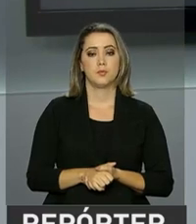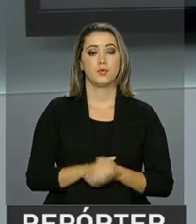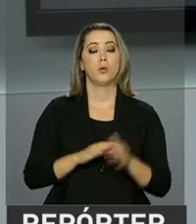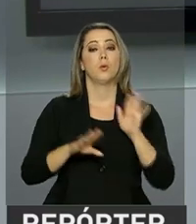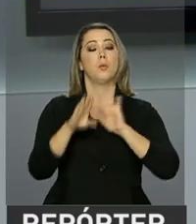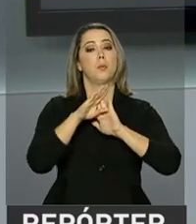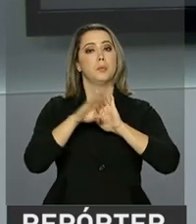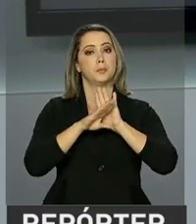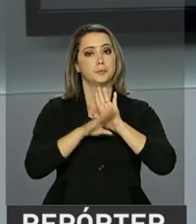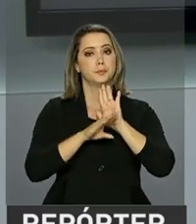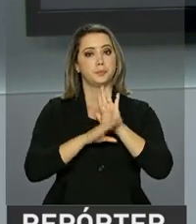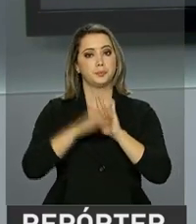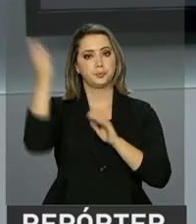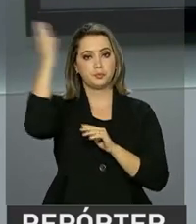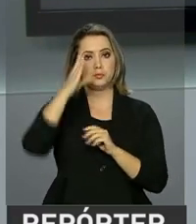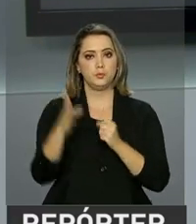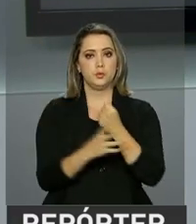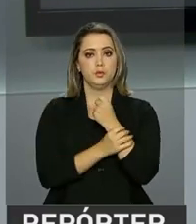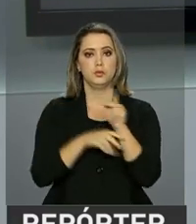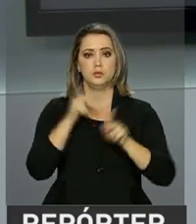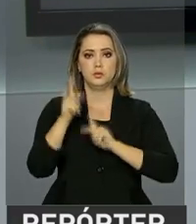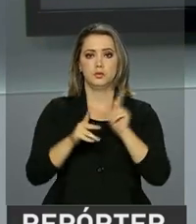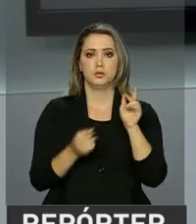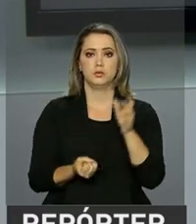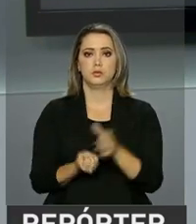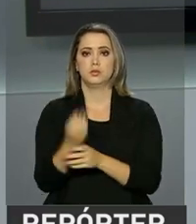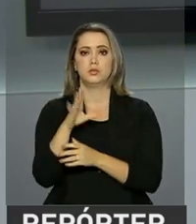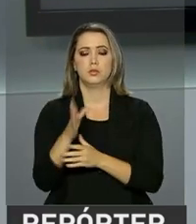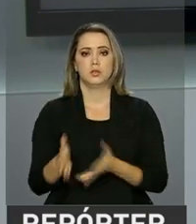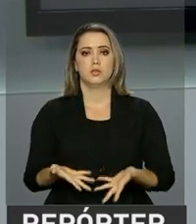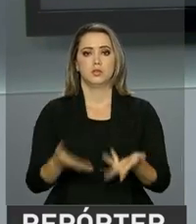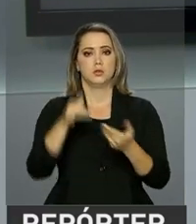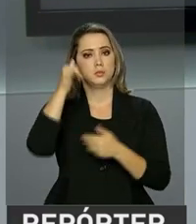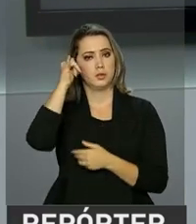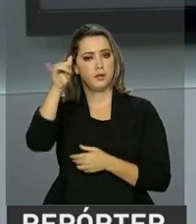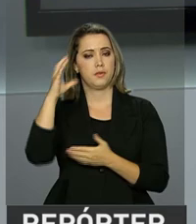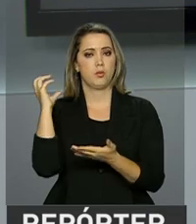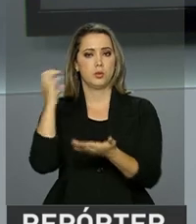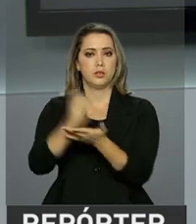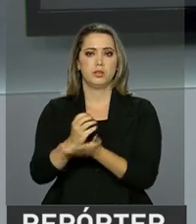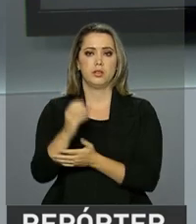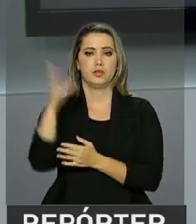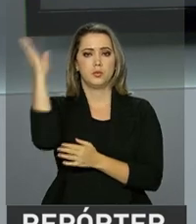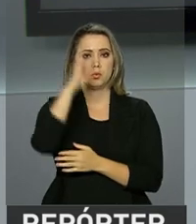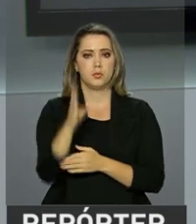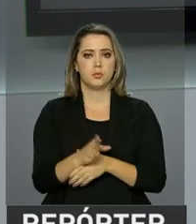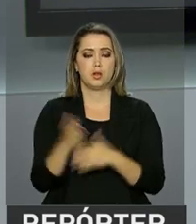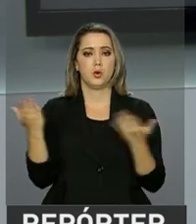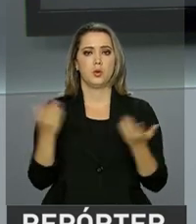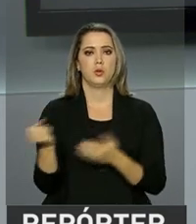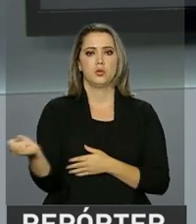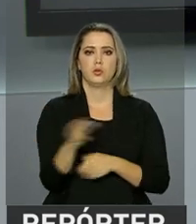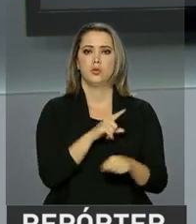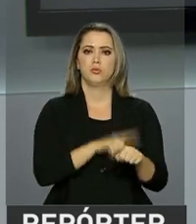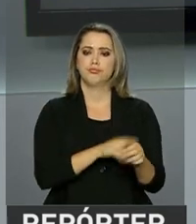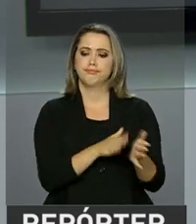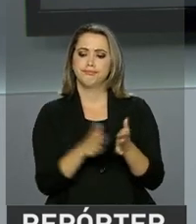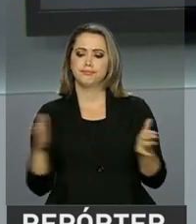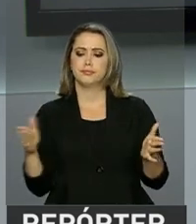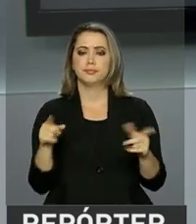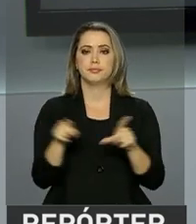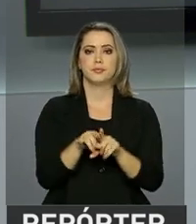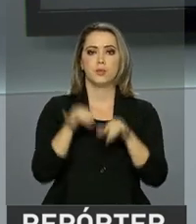nacional de segurança pública criado para intensificar o combate à criminalidade no Brasil entra agora em uma nova fase o